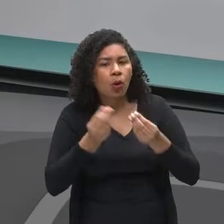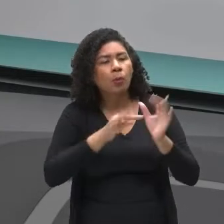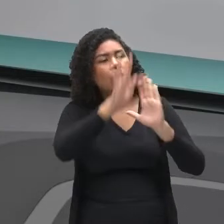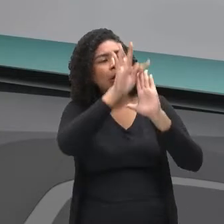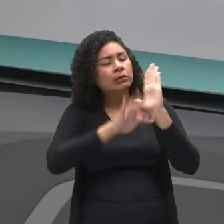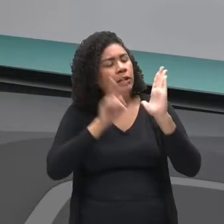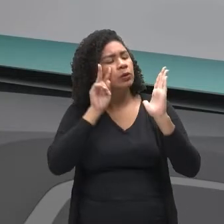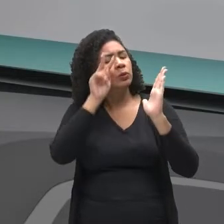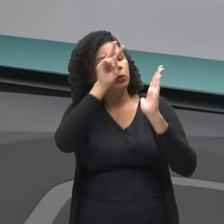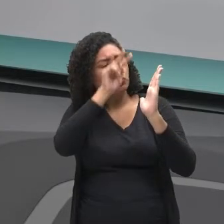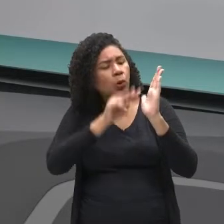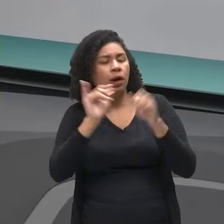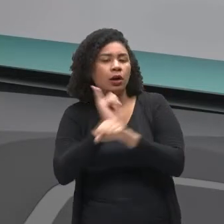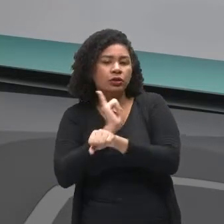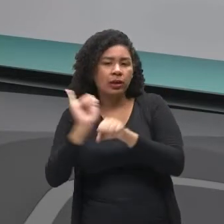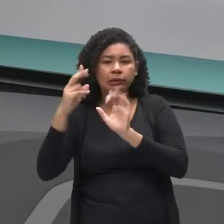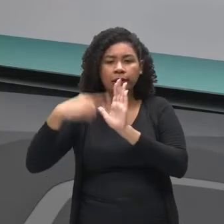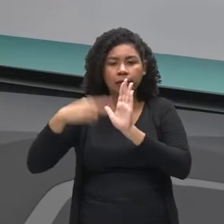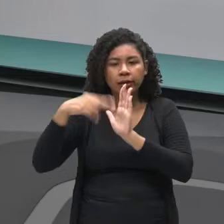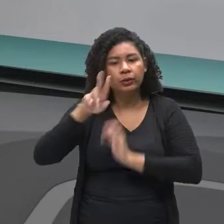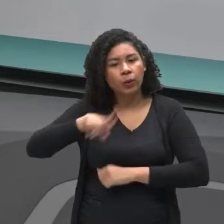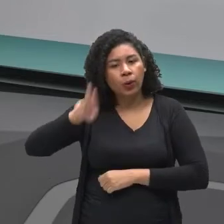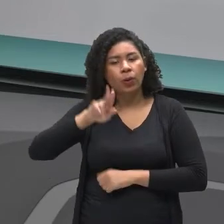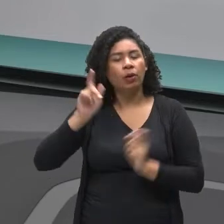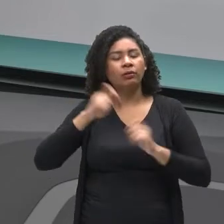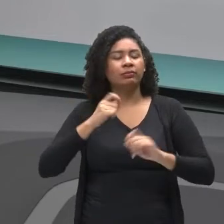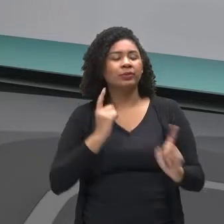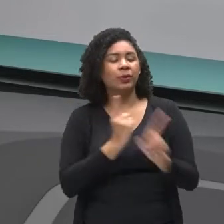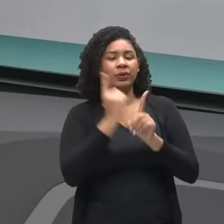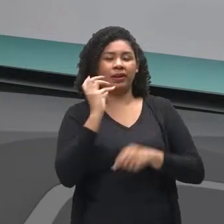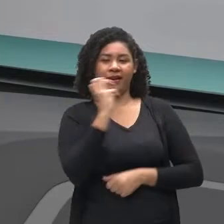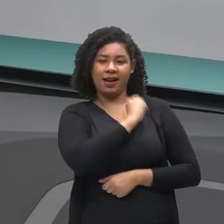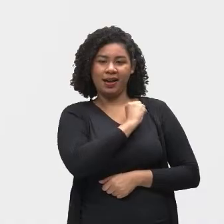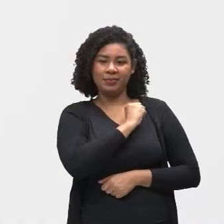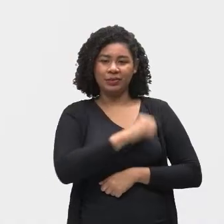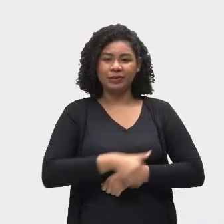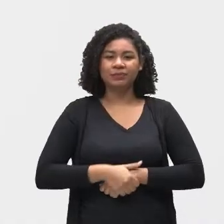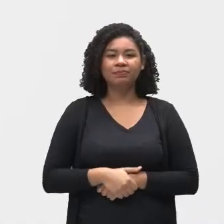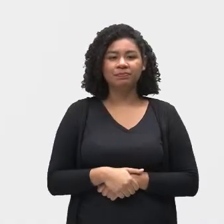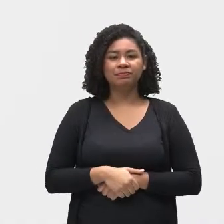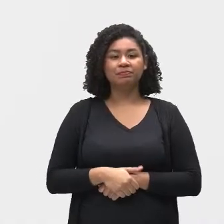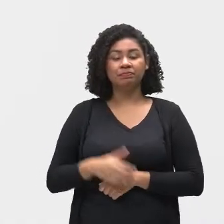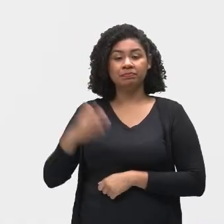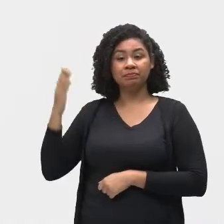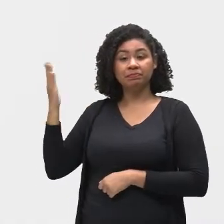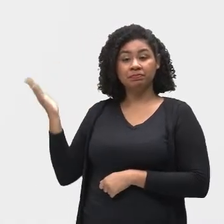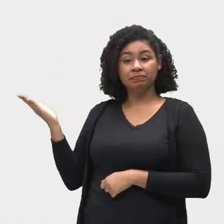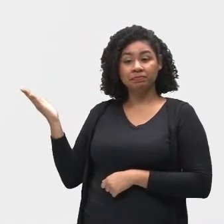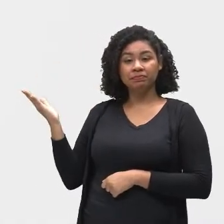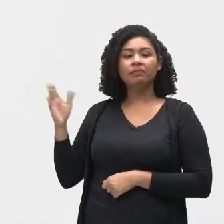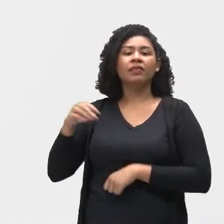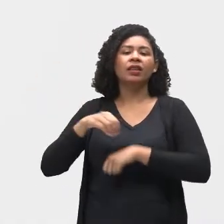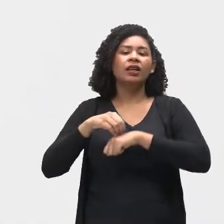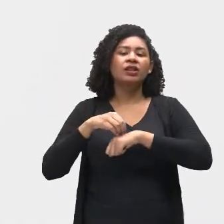essa informação, ok? Let's go ahead, vamos continuar então. Nós temos aqui algumas dicas para uma